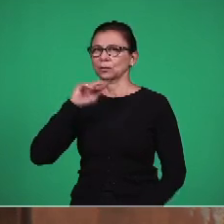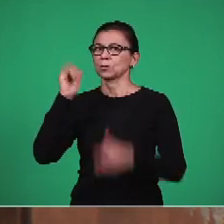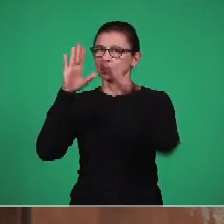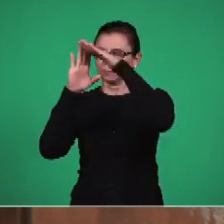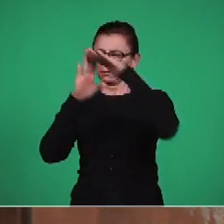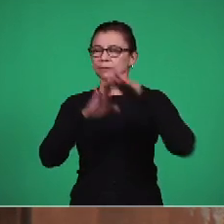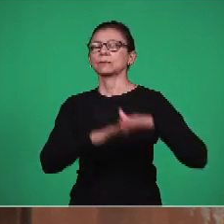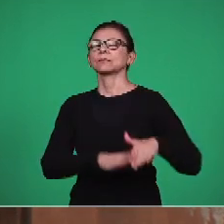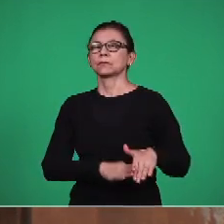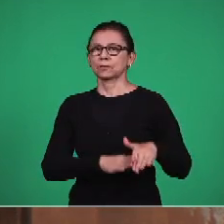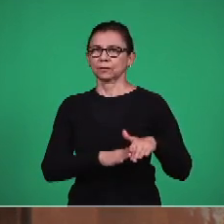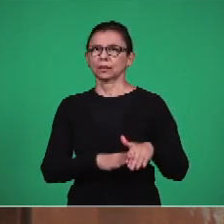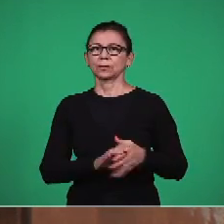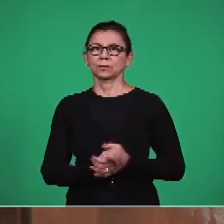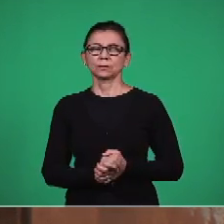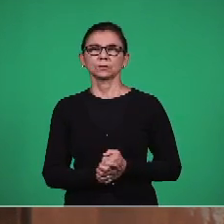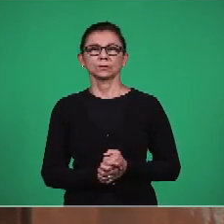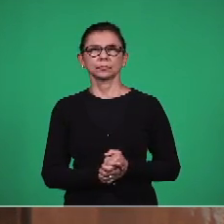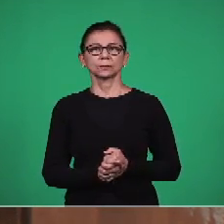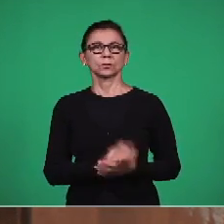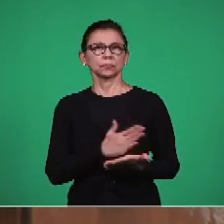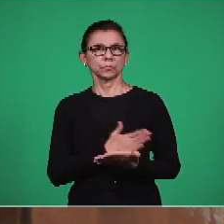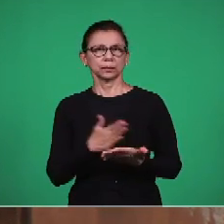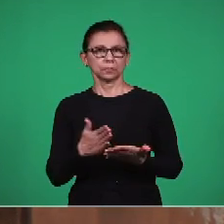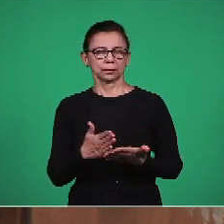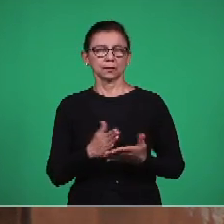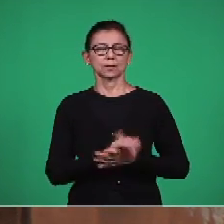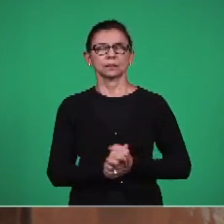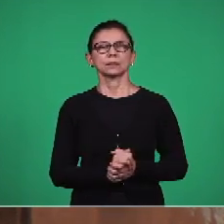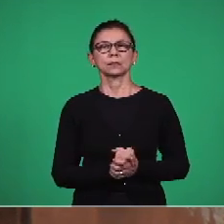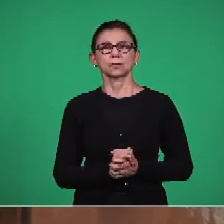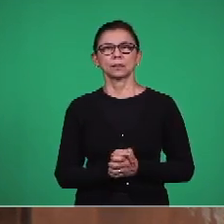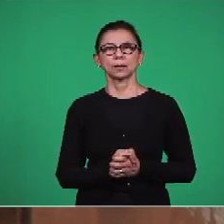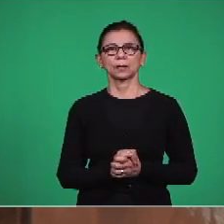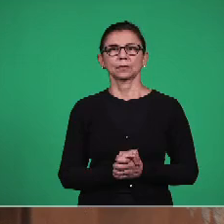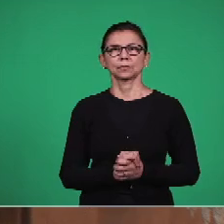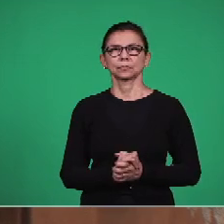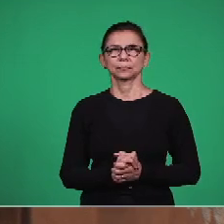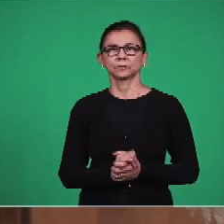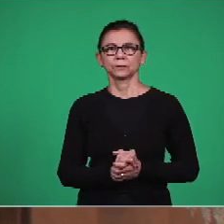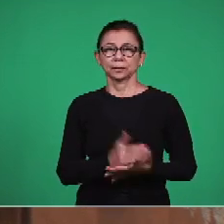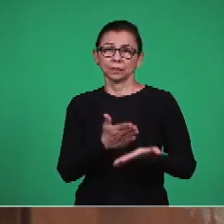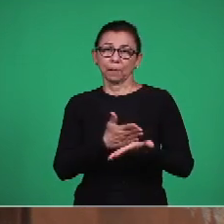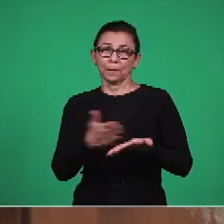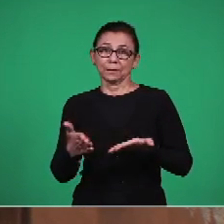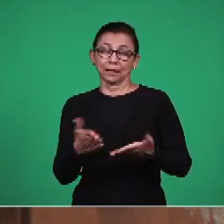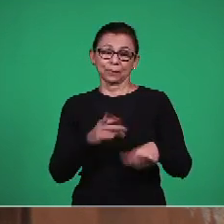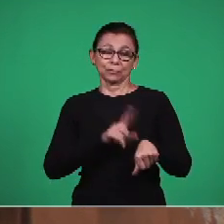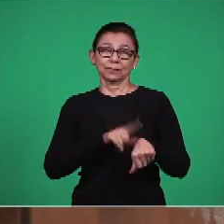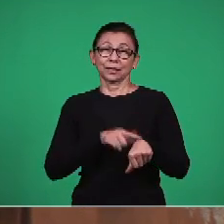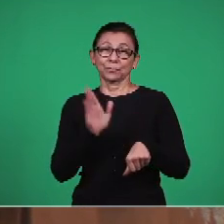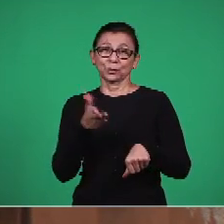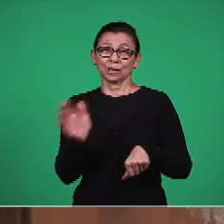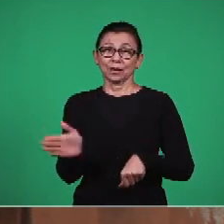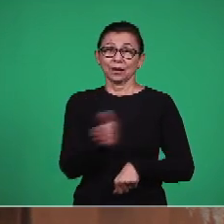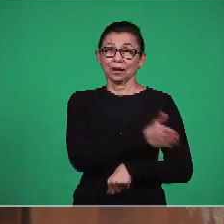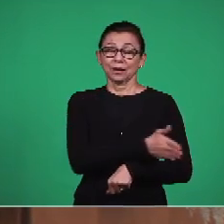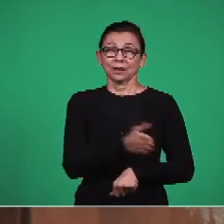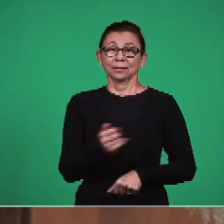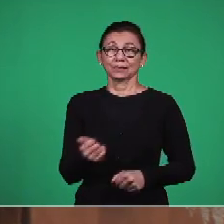Então, a nossa palavra inicial, que é quase que a metade do tempo, agora eu vou passar a palavra ao pastor